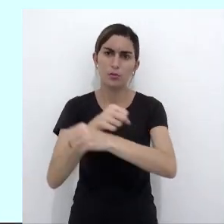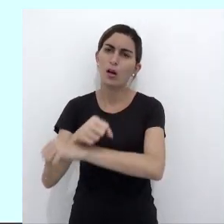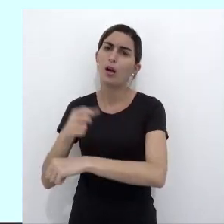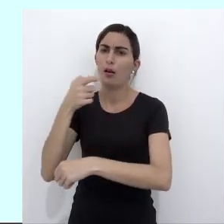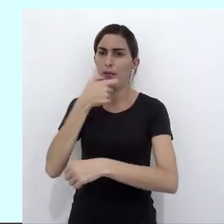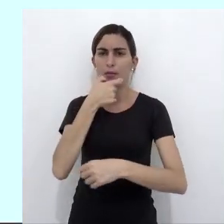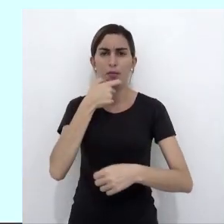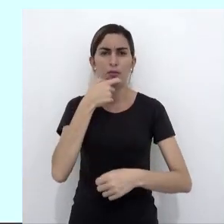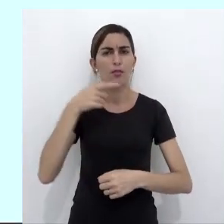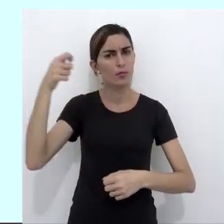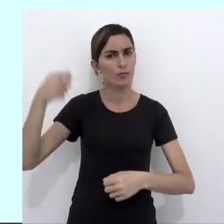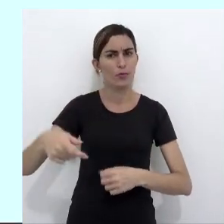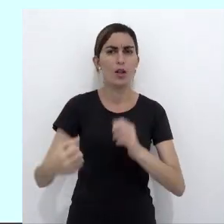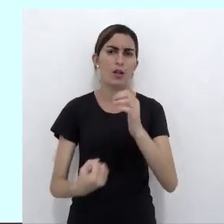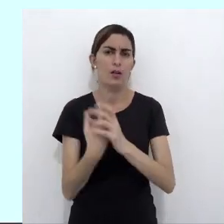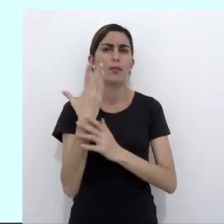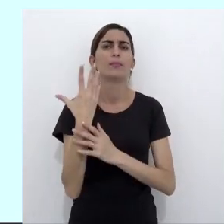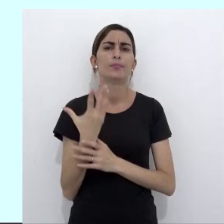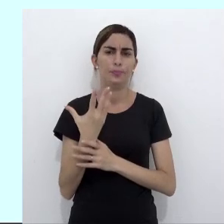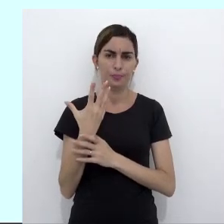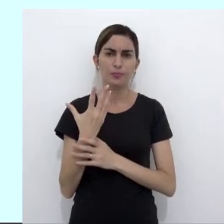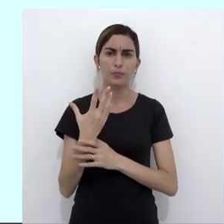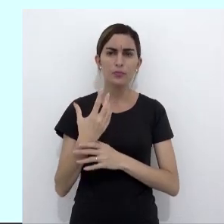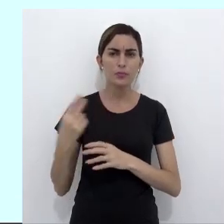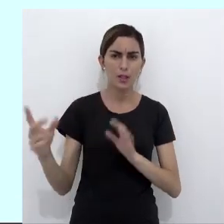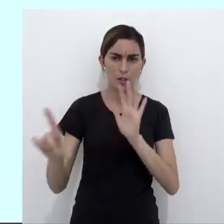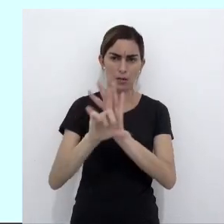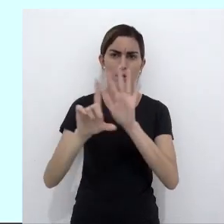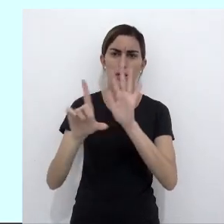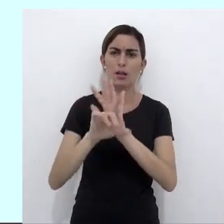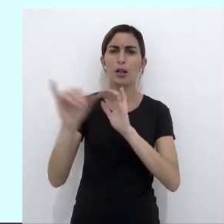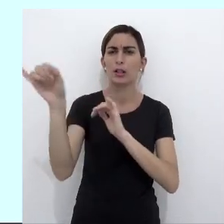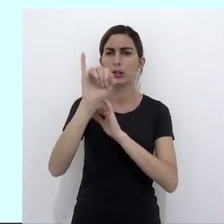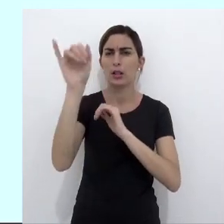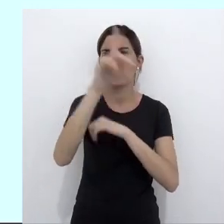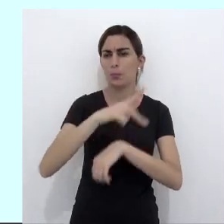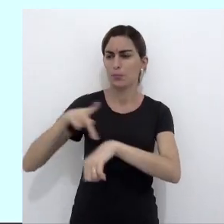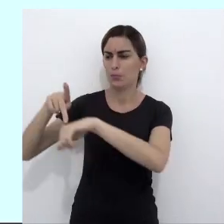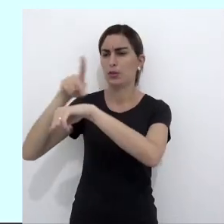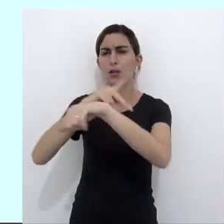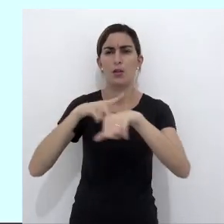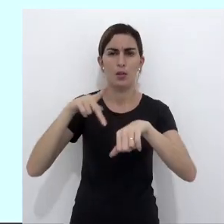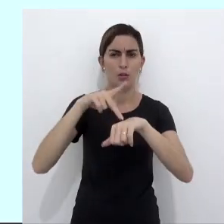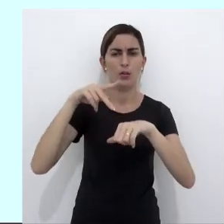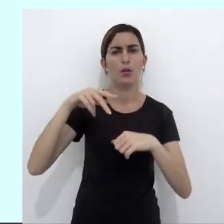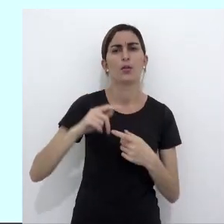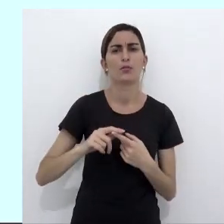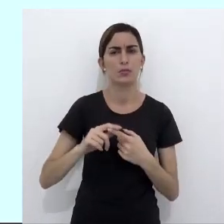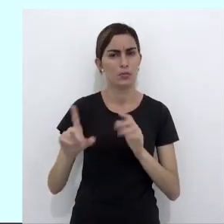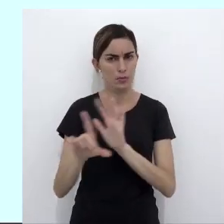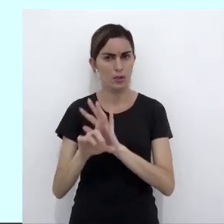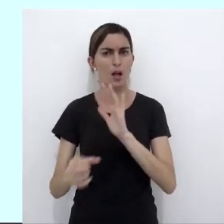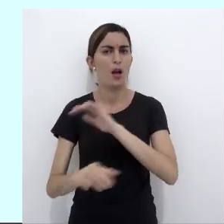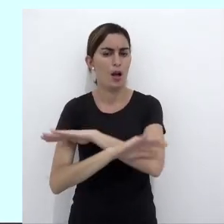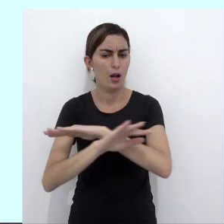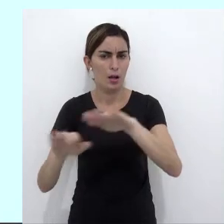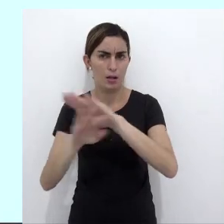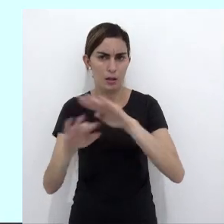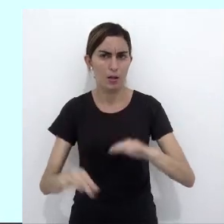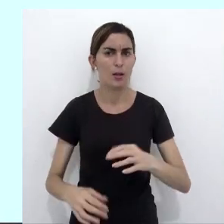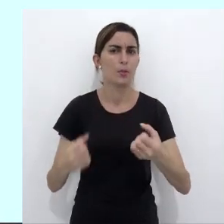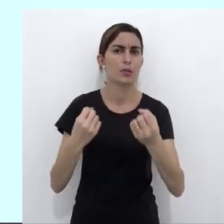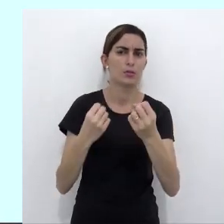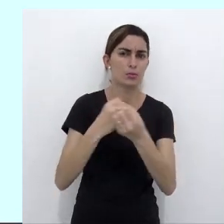Inglaterra, inclusive, criou uma lei internacional chamada de Bill Aberdeen, acabando com o